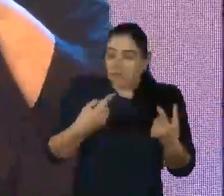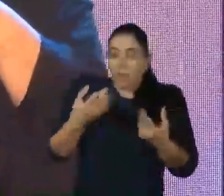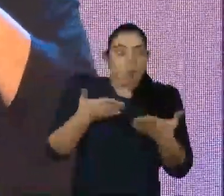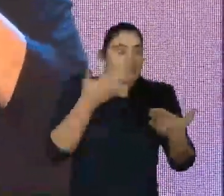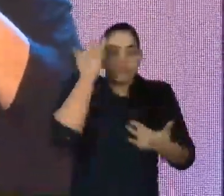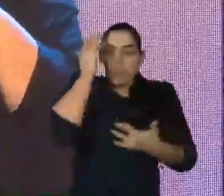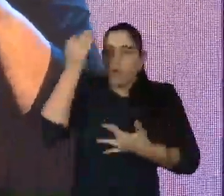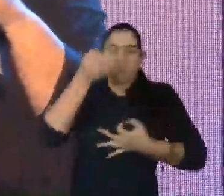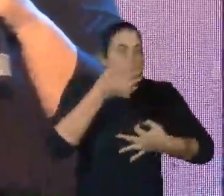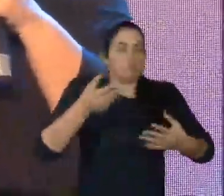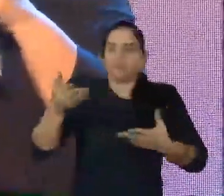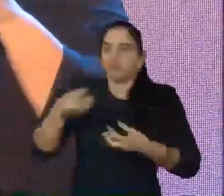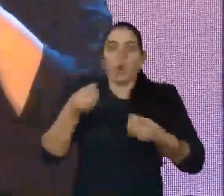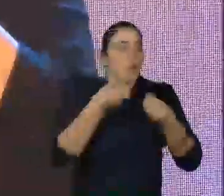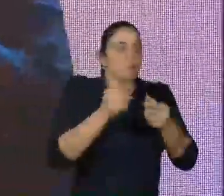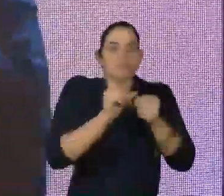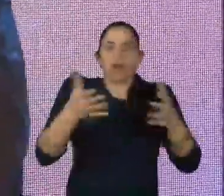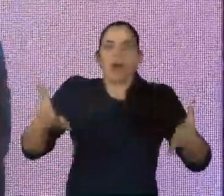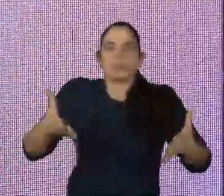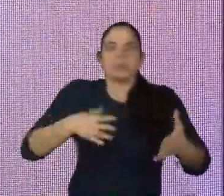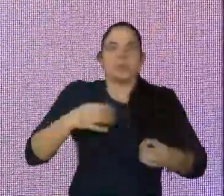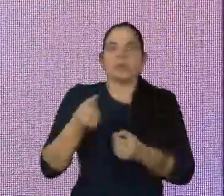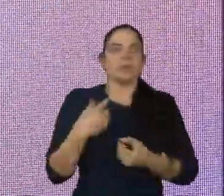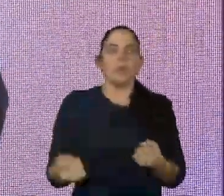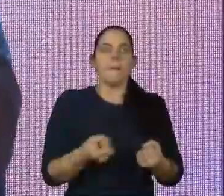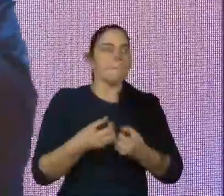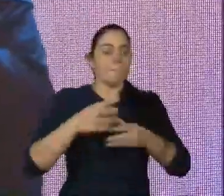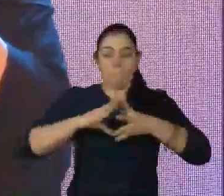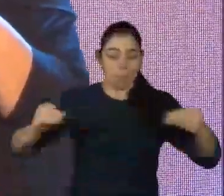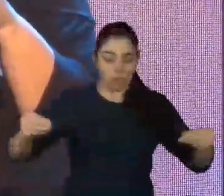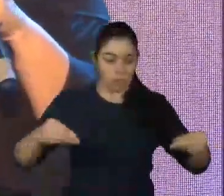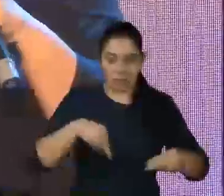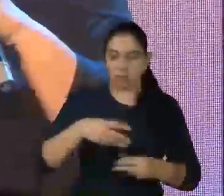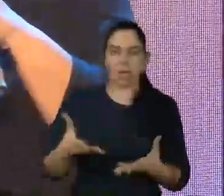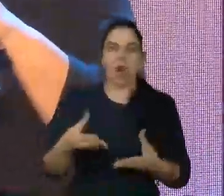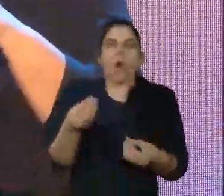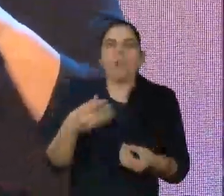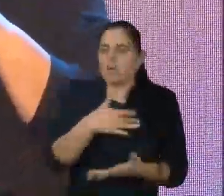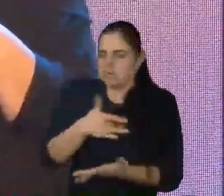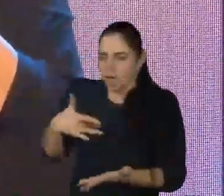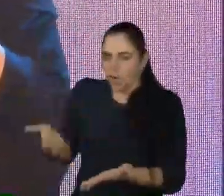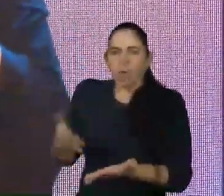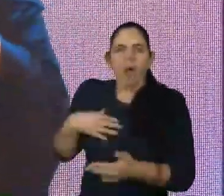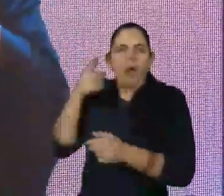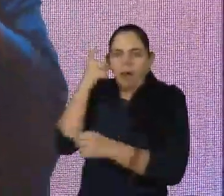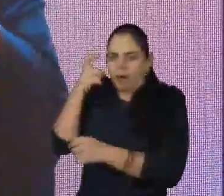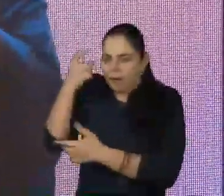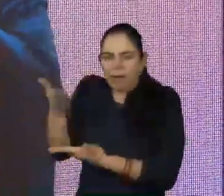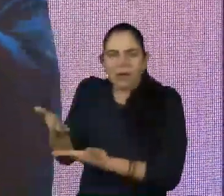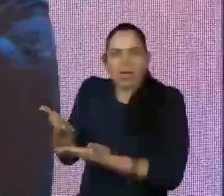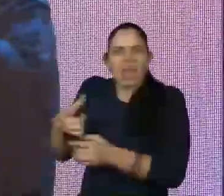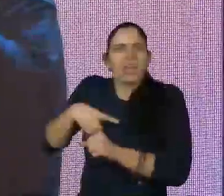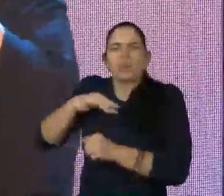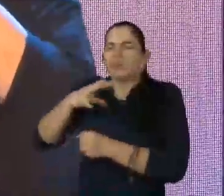fica com medo. Será que eu vou dar conta? Será que vai dar tudo certo? Como é que vai ser a saúde dela? E, de todas as emoções